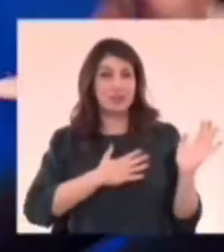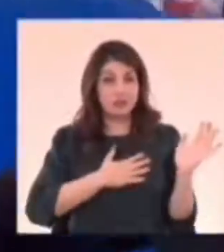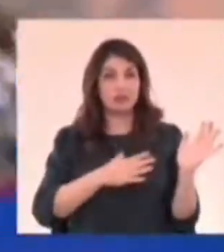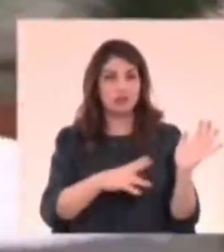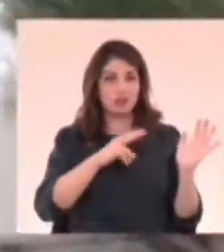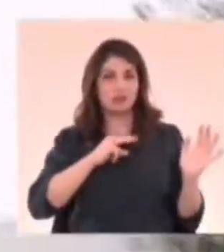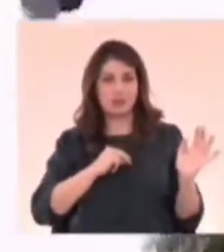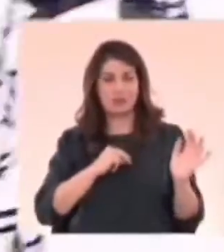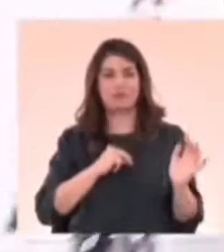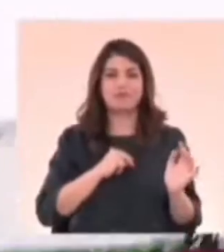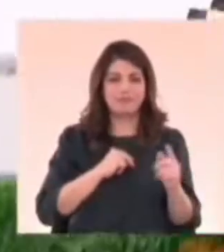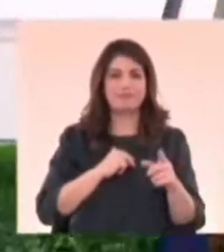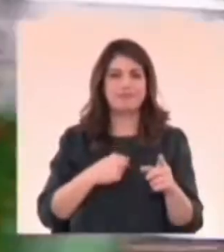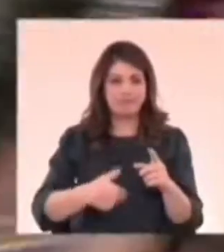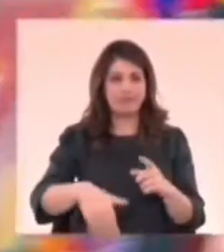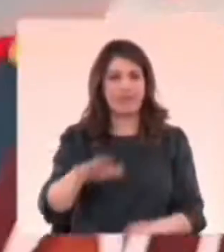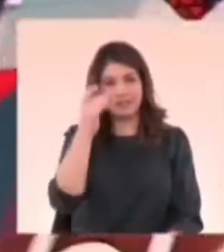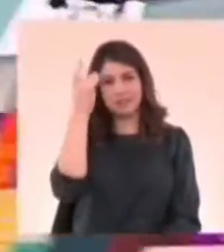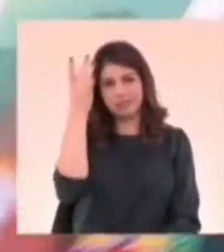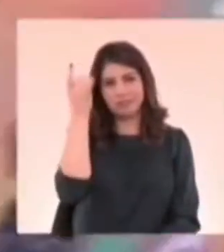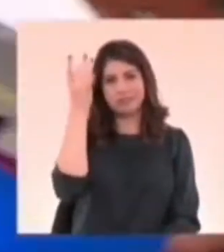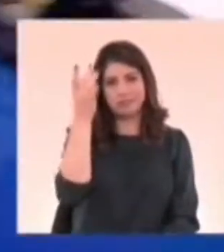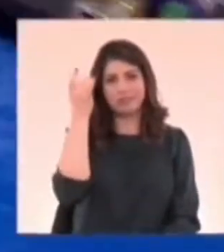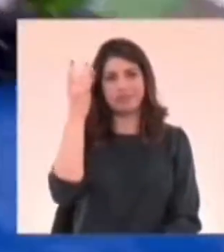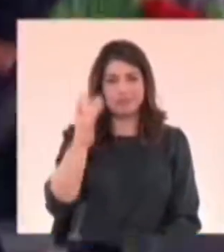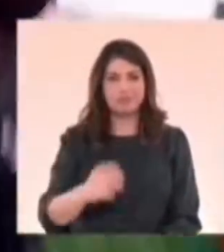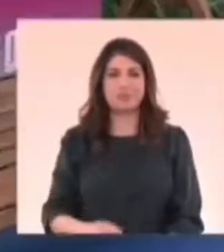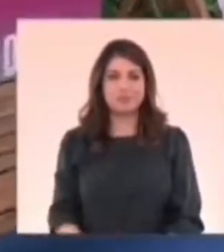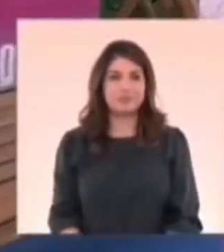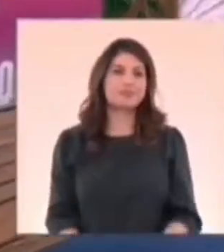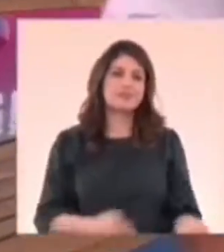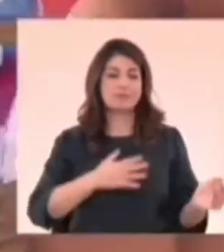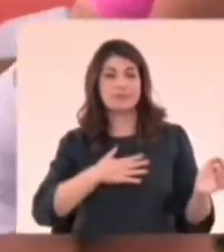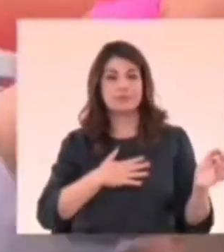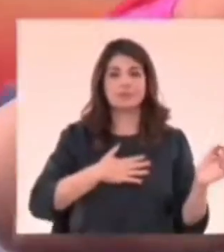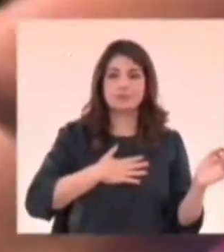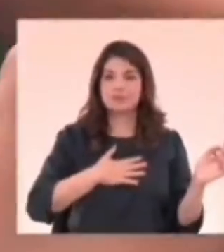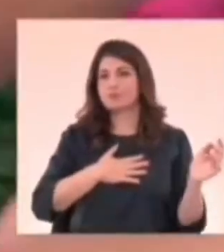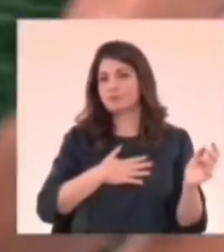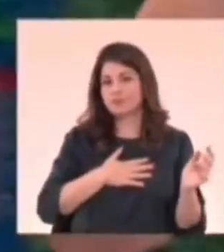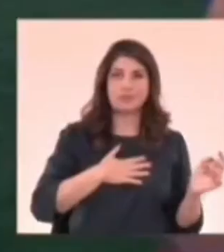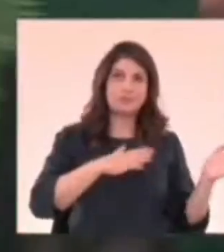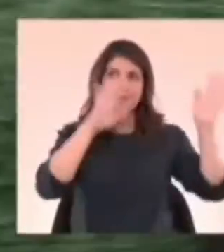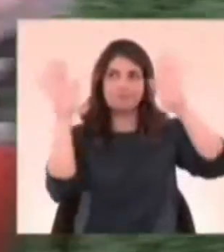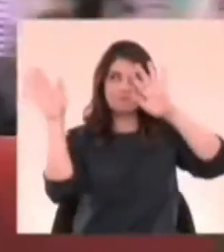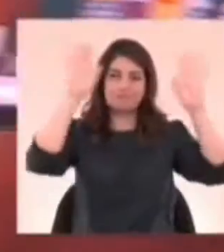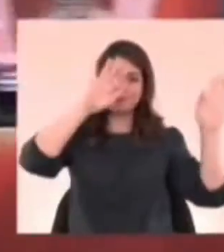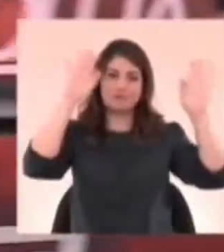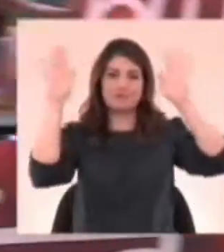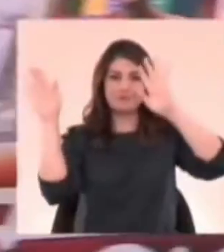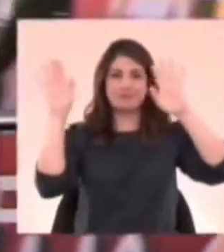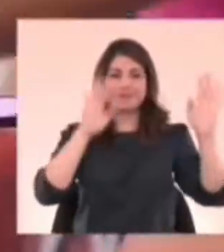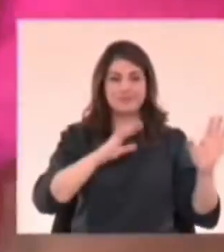encostar encosta vai ser viver pra balança o saco ar